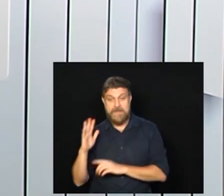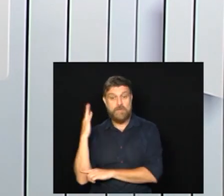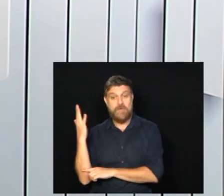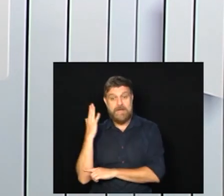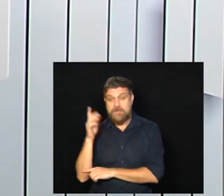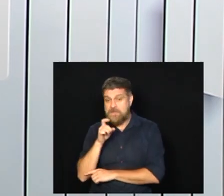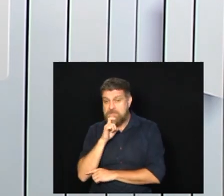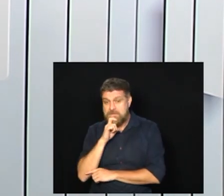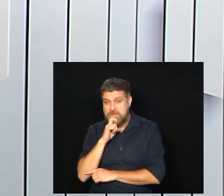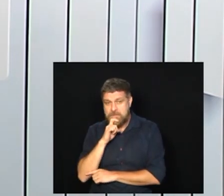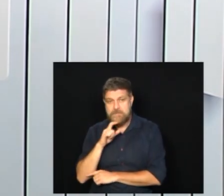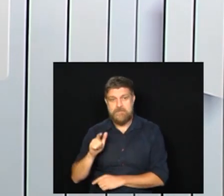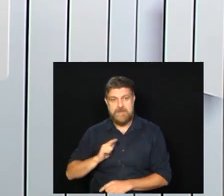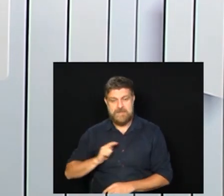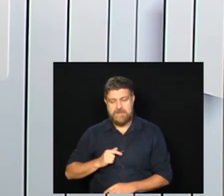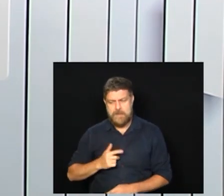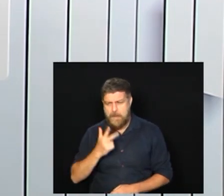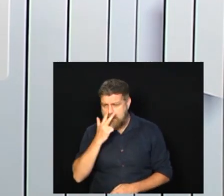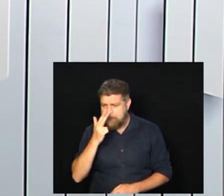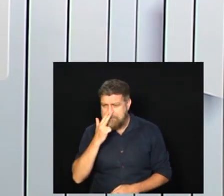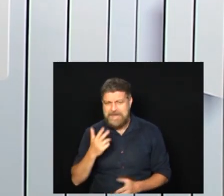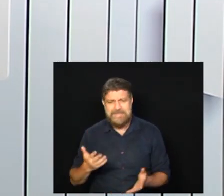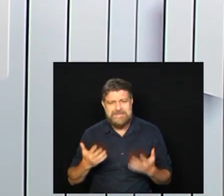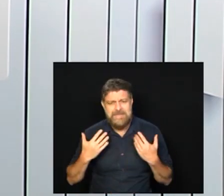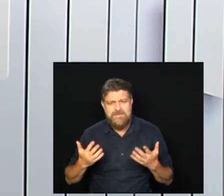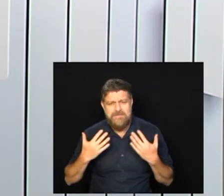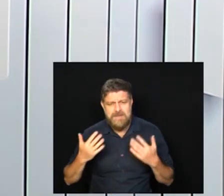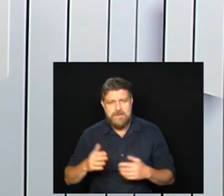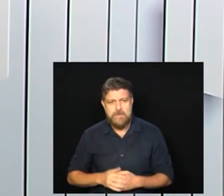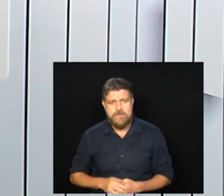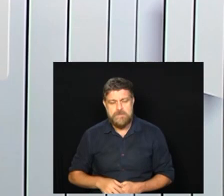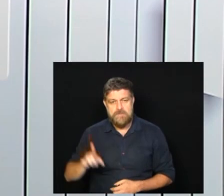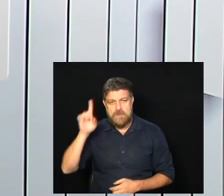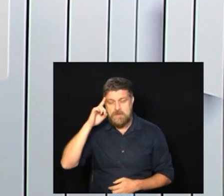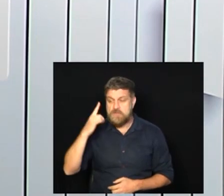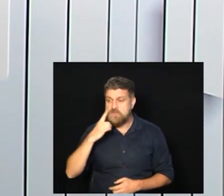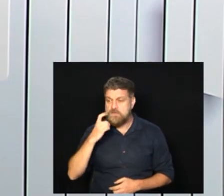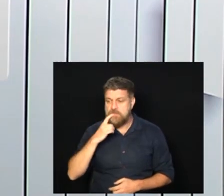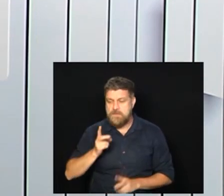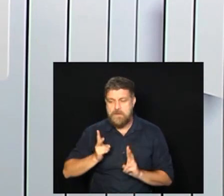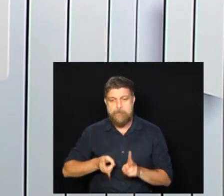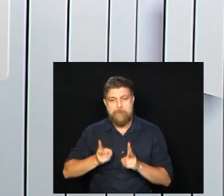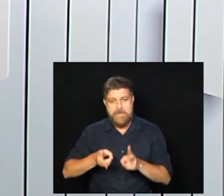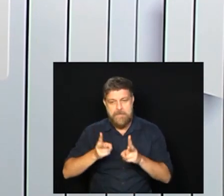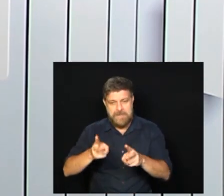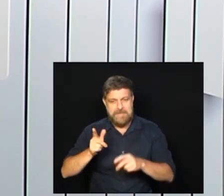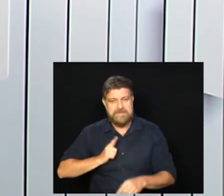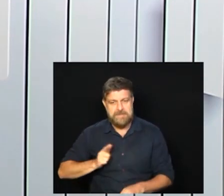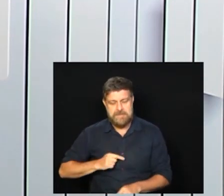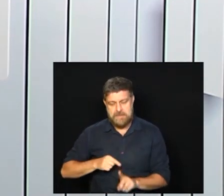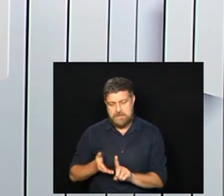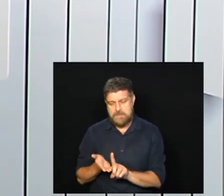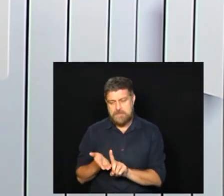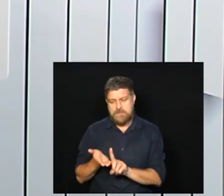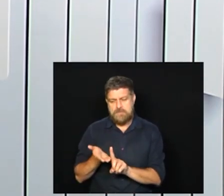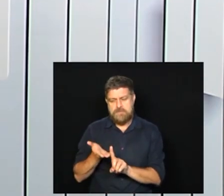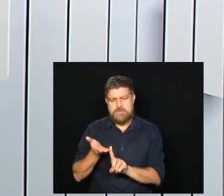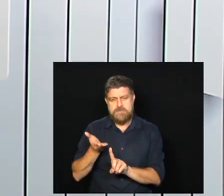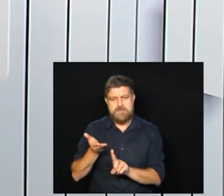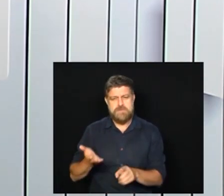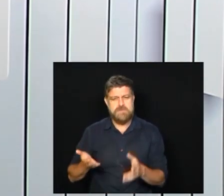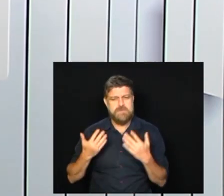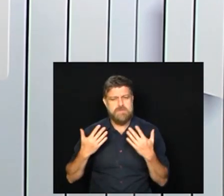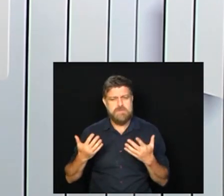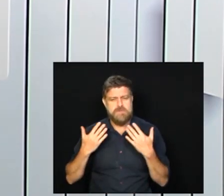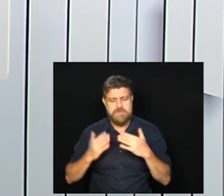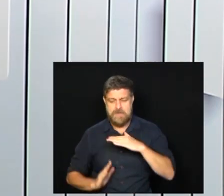né? Mas é neste clima de verão. E no feriado, permanece esta condição, viu? De temperatura muito alta,